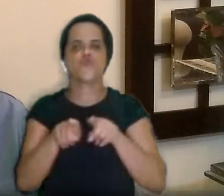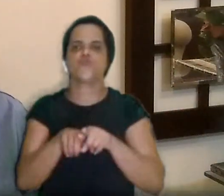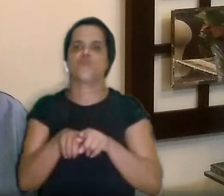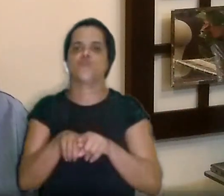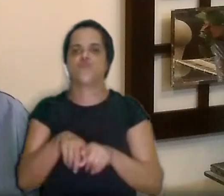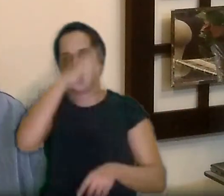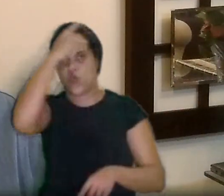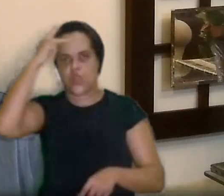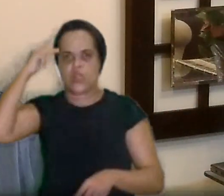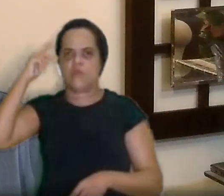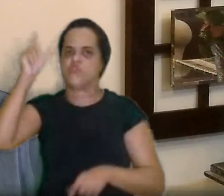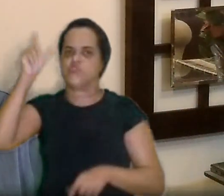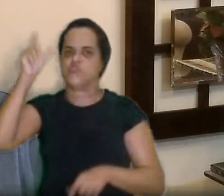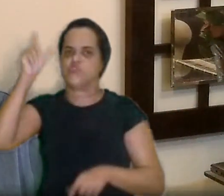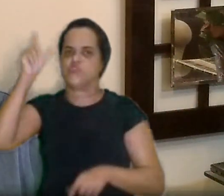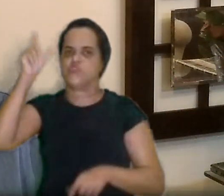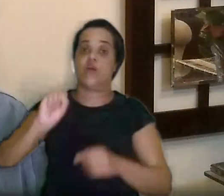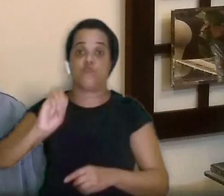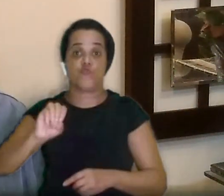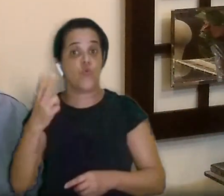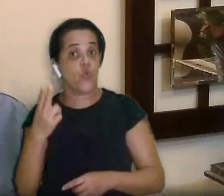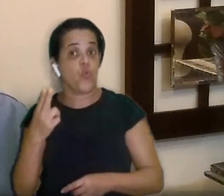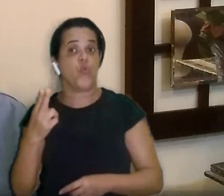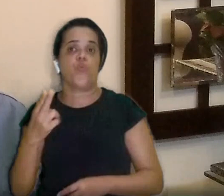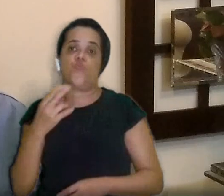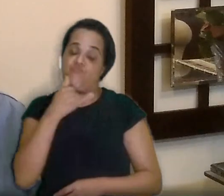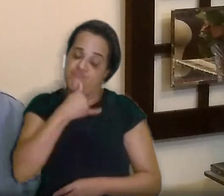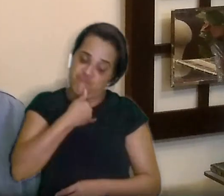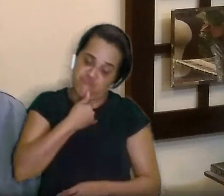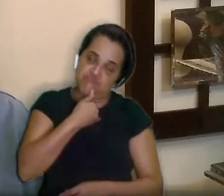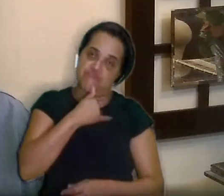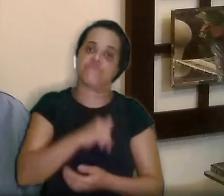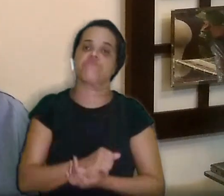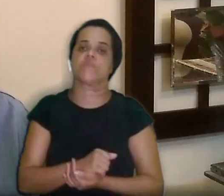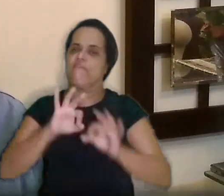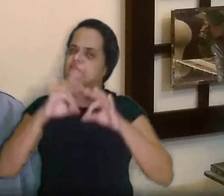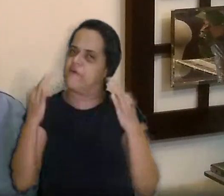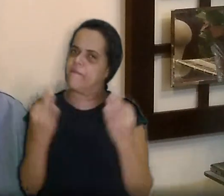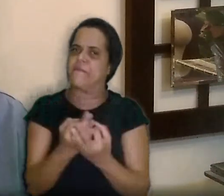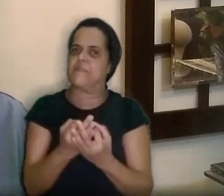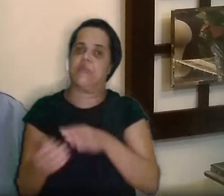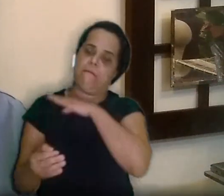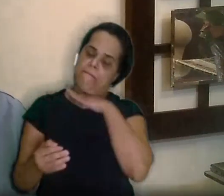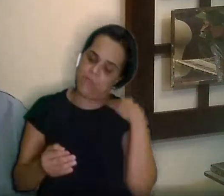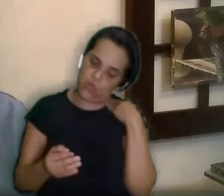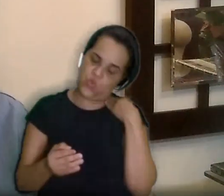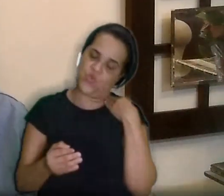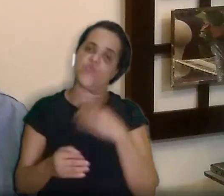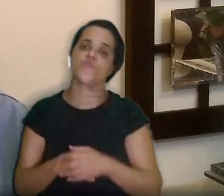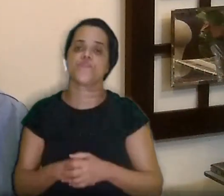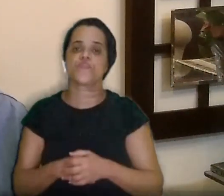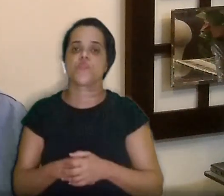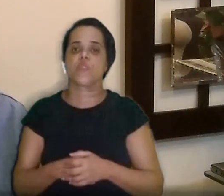por todos os irmãos que se encontram enfermos, por aqueles que estão afastados da comunhão da igreja, por aqueles que estão enlutados, que